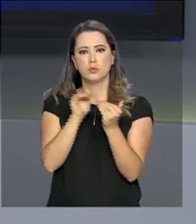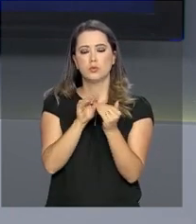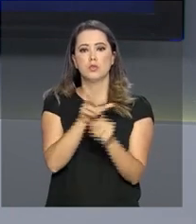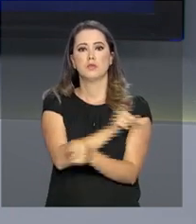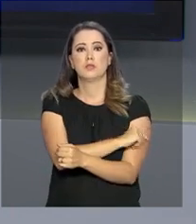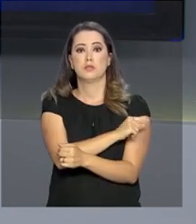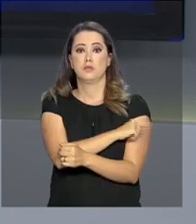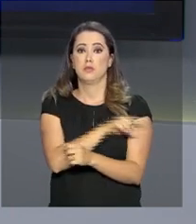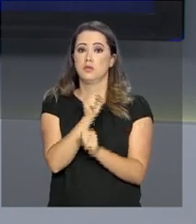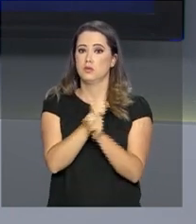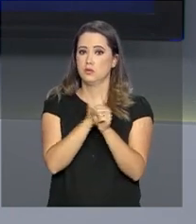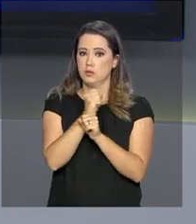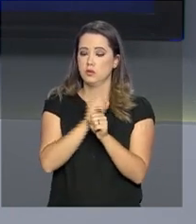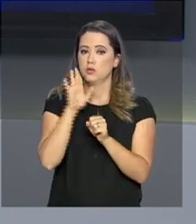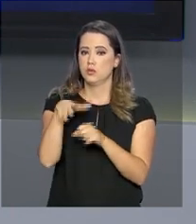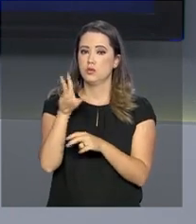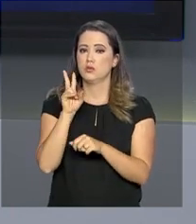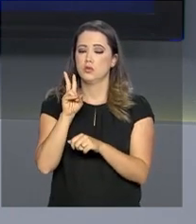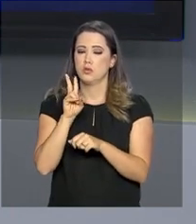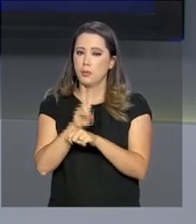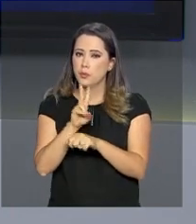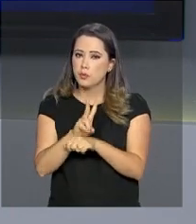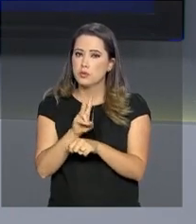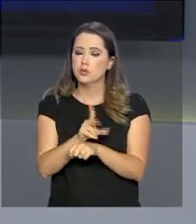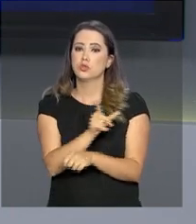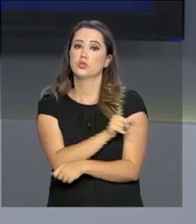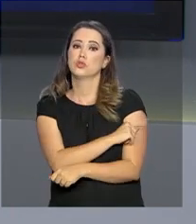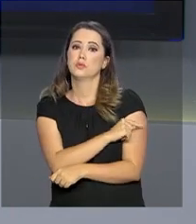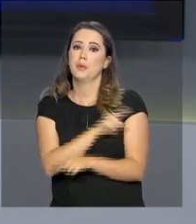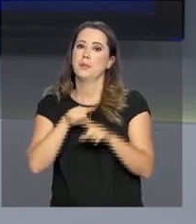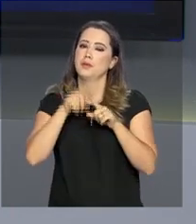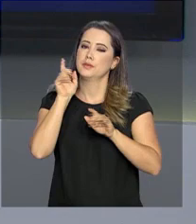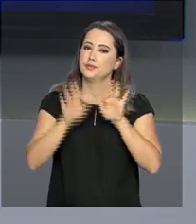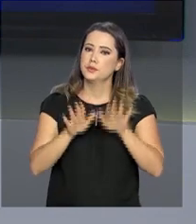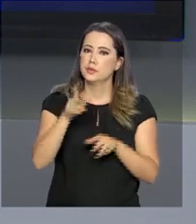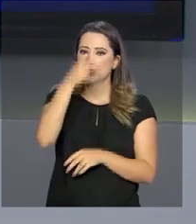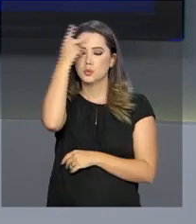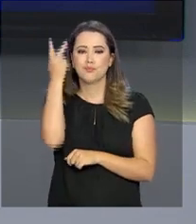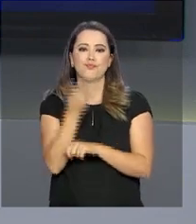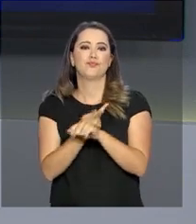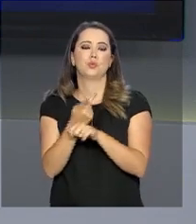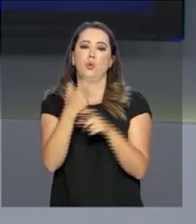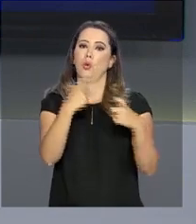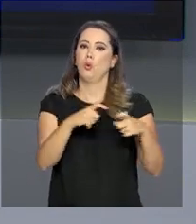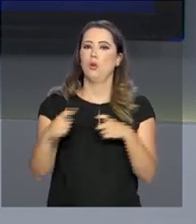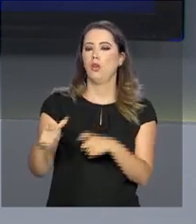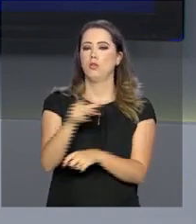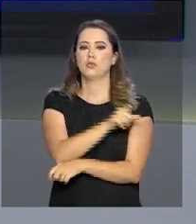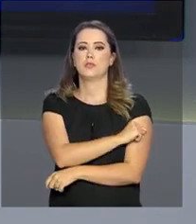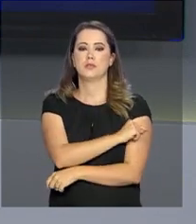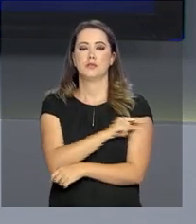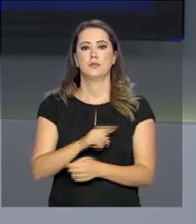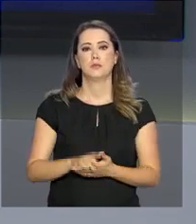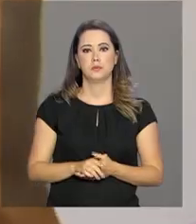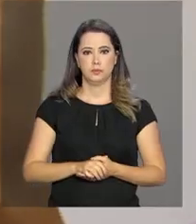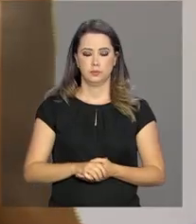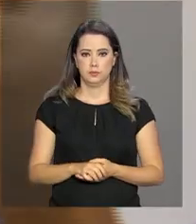campanha de vacinação deste ano já foi imunizado, mas ainda tem gente que não procurou os postos de vacinação.